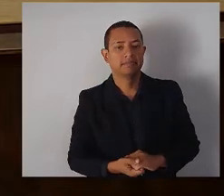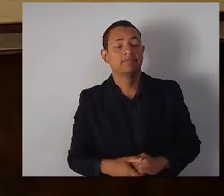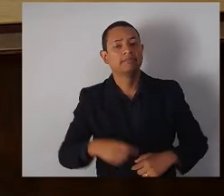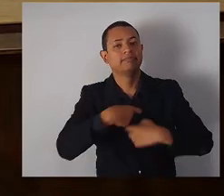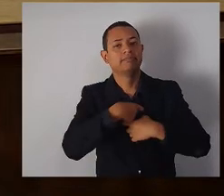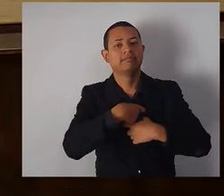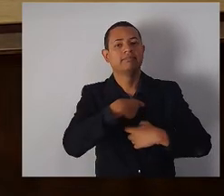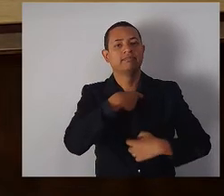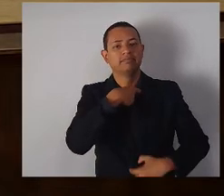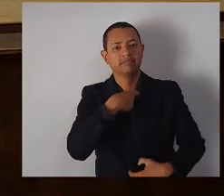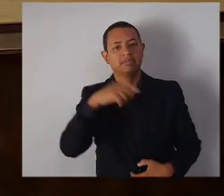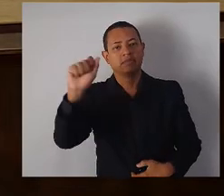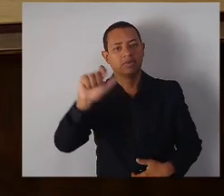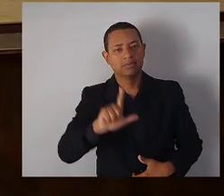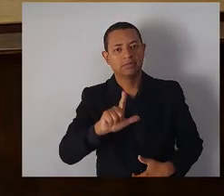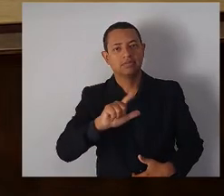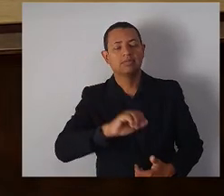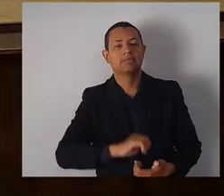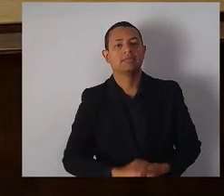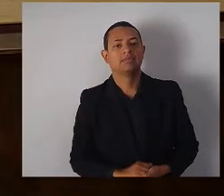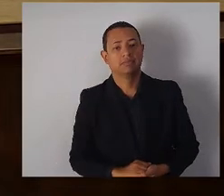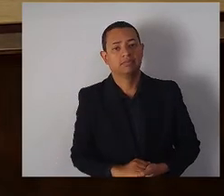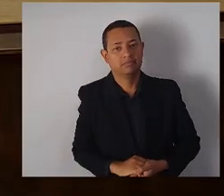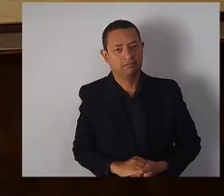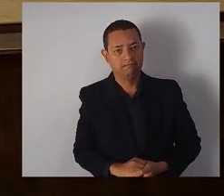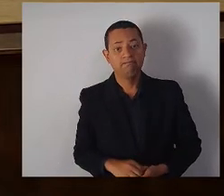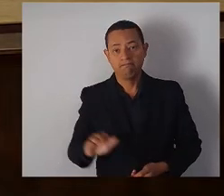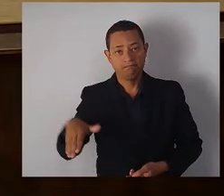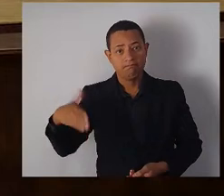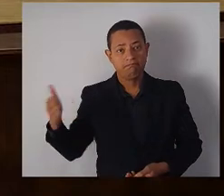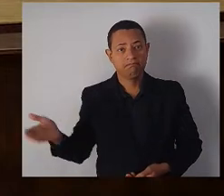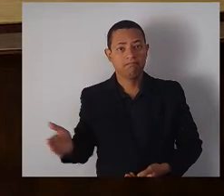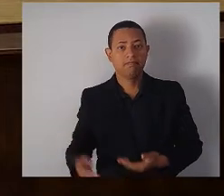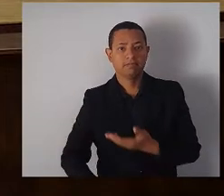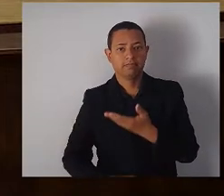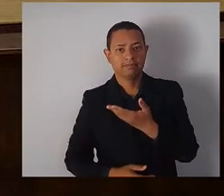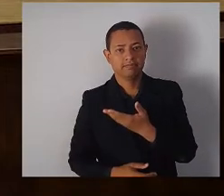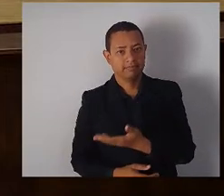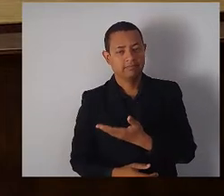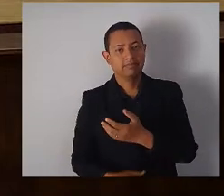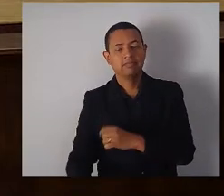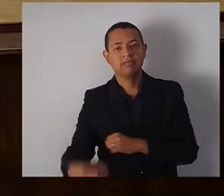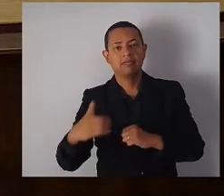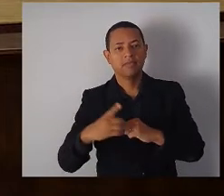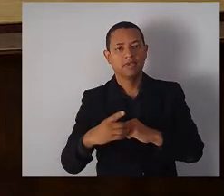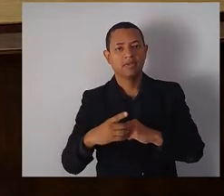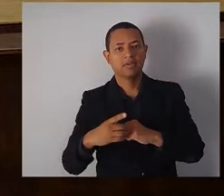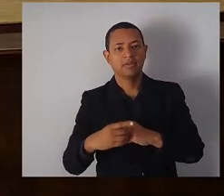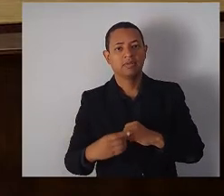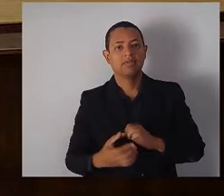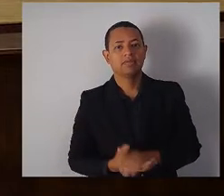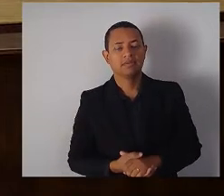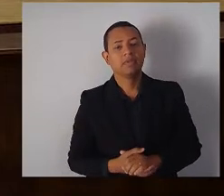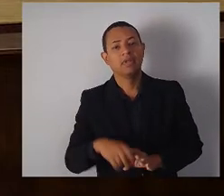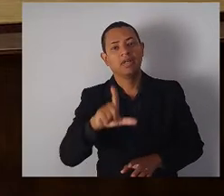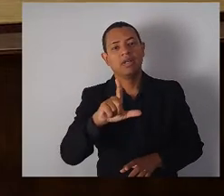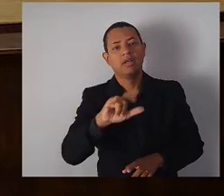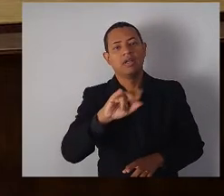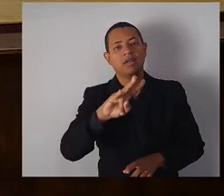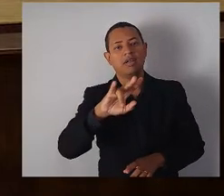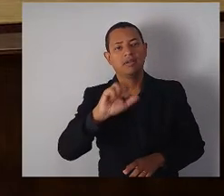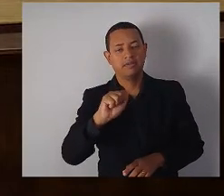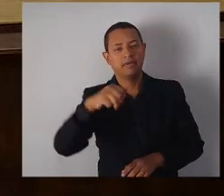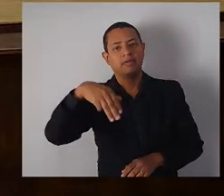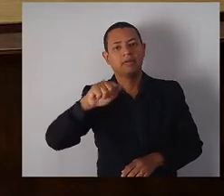gravata azul. Ao meu lado direito está a doutora Lívia Maria